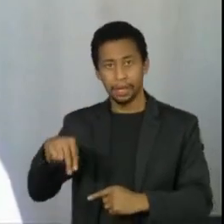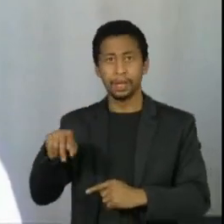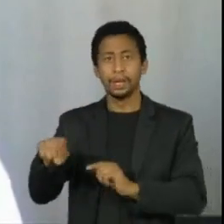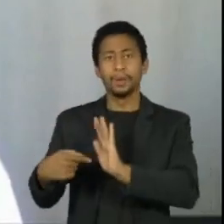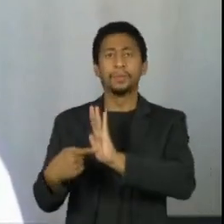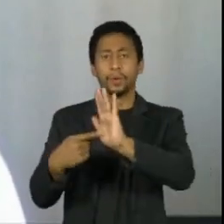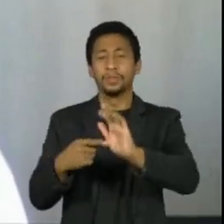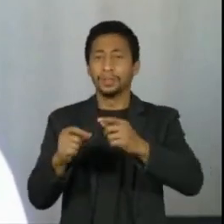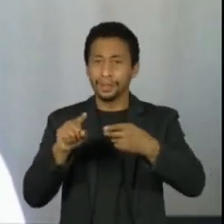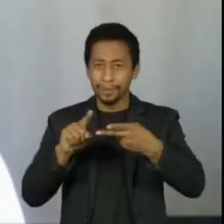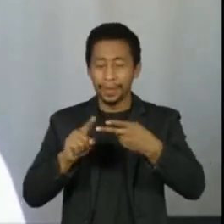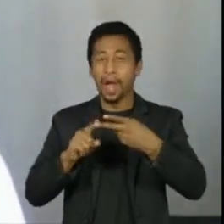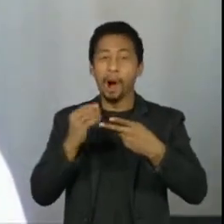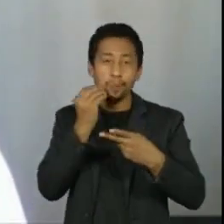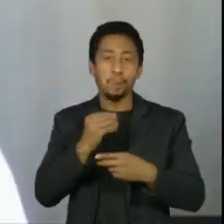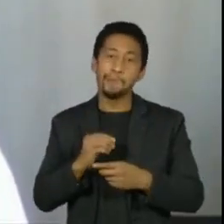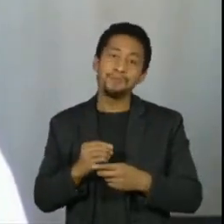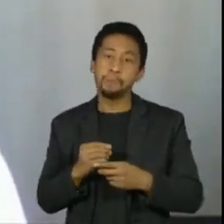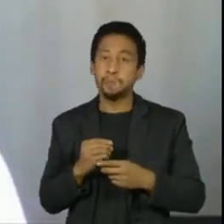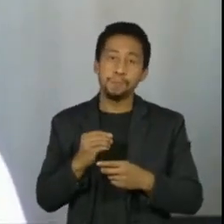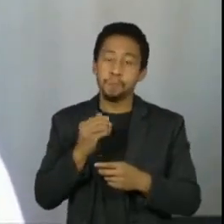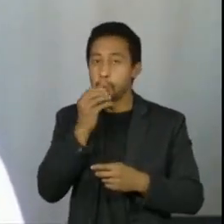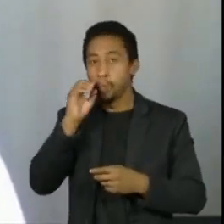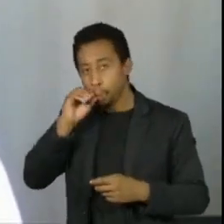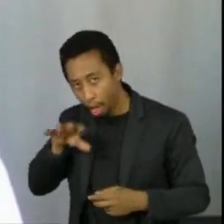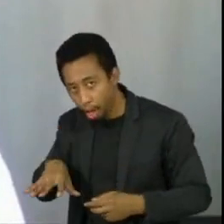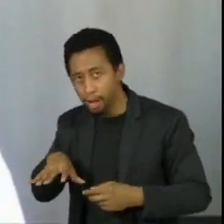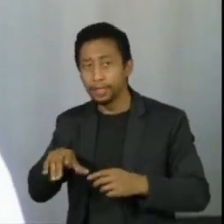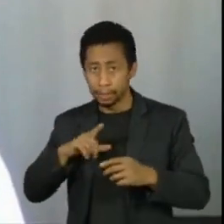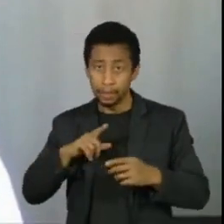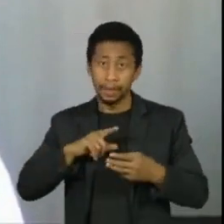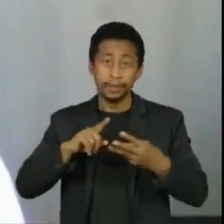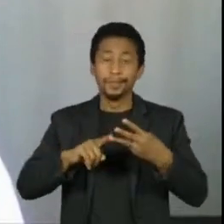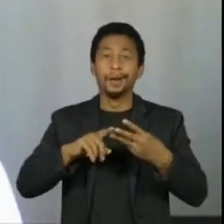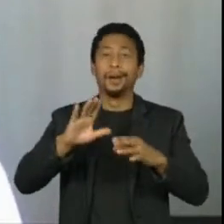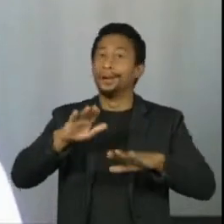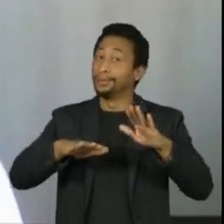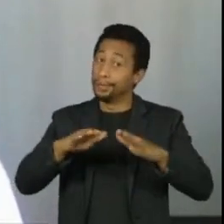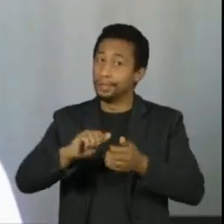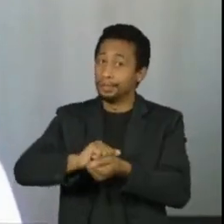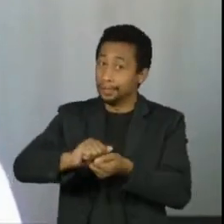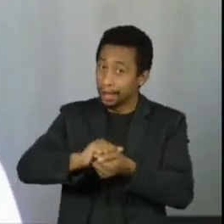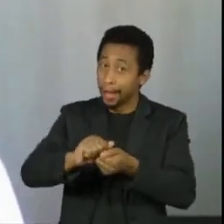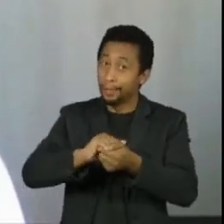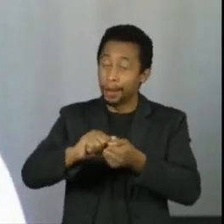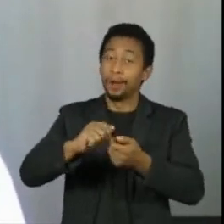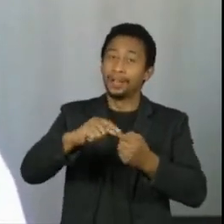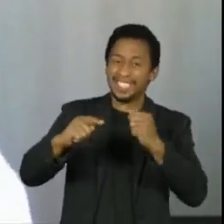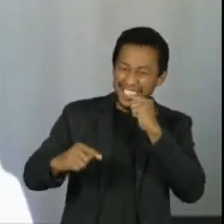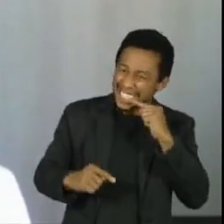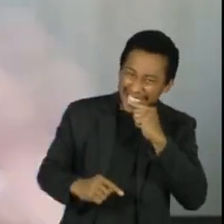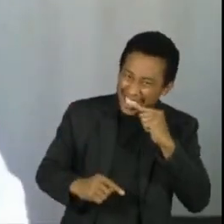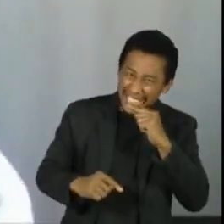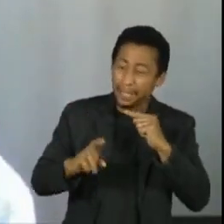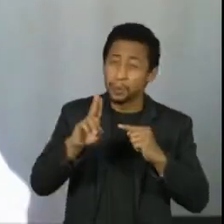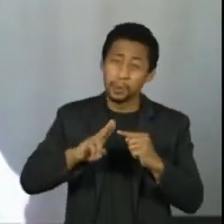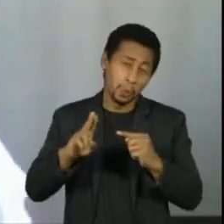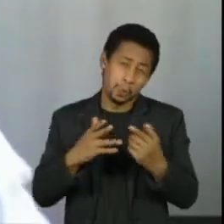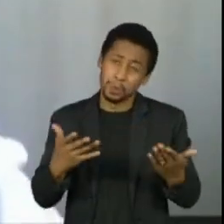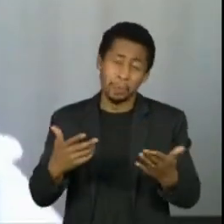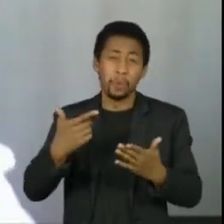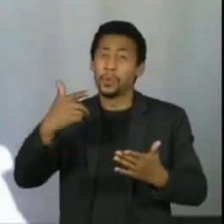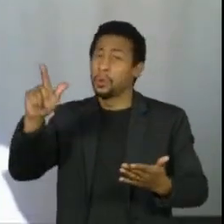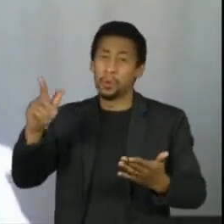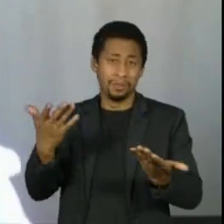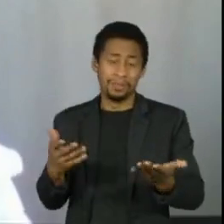com antisséptico, detergente com antisséptico, sabão em pó com antisséptico, pasta